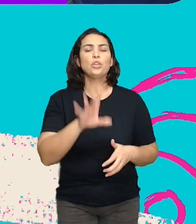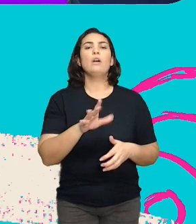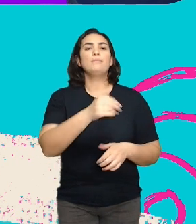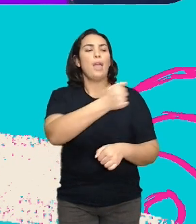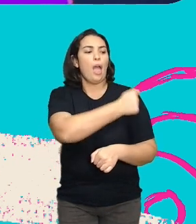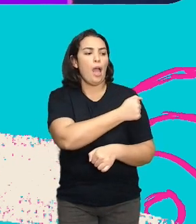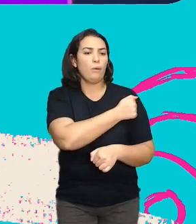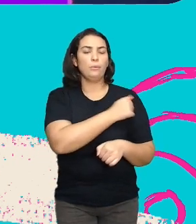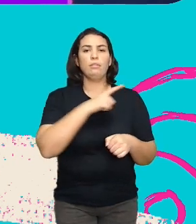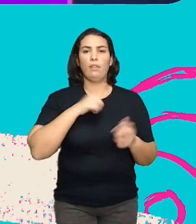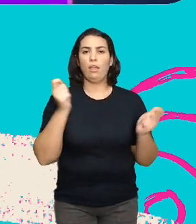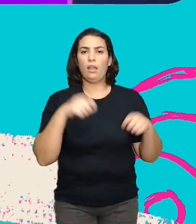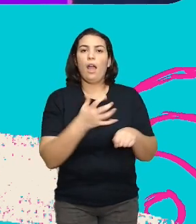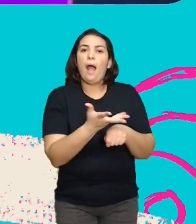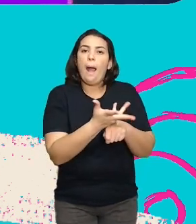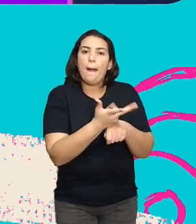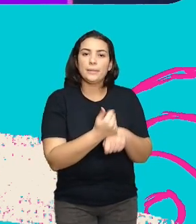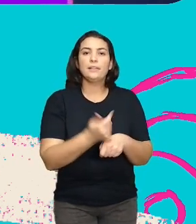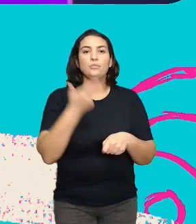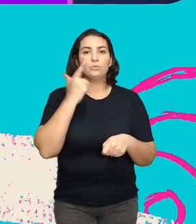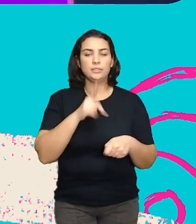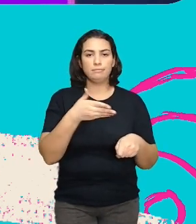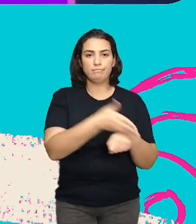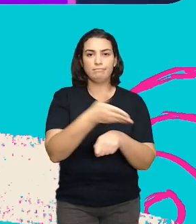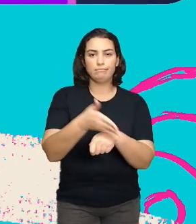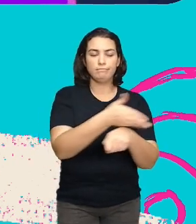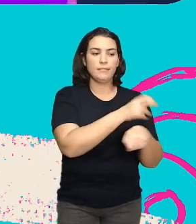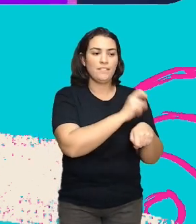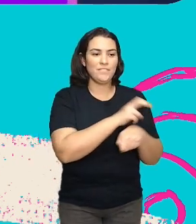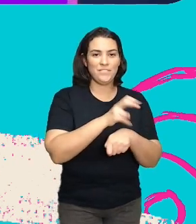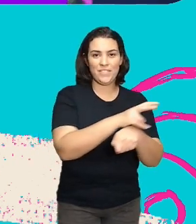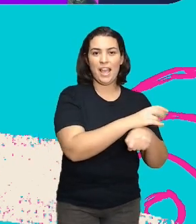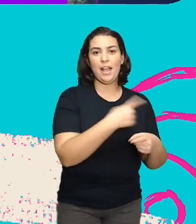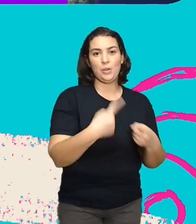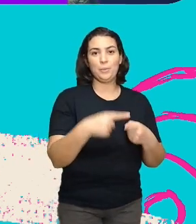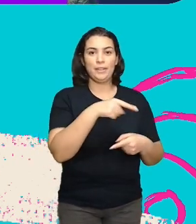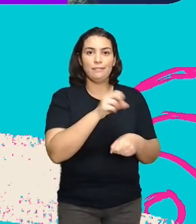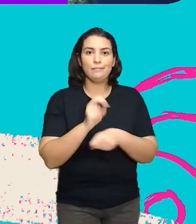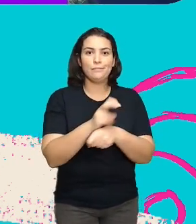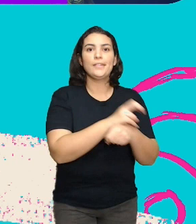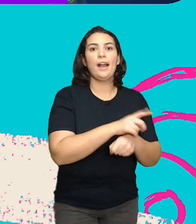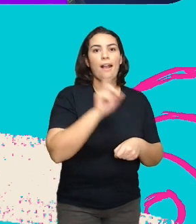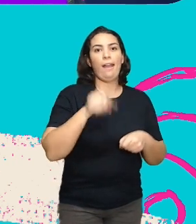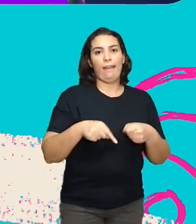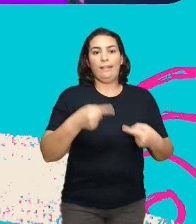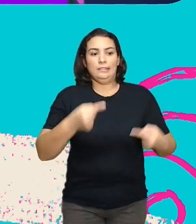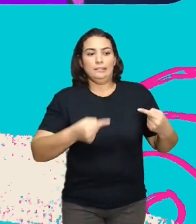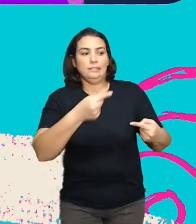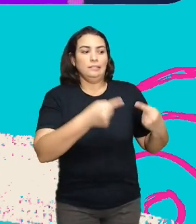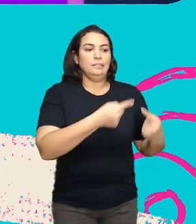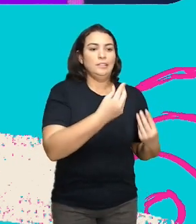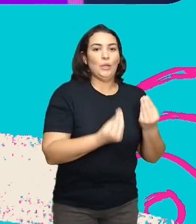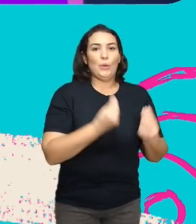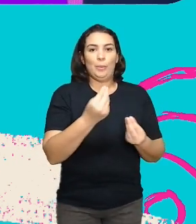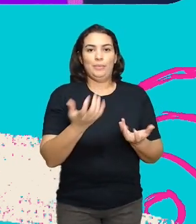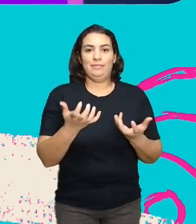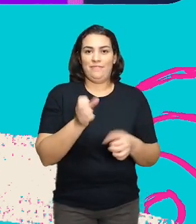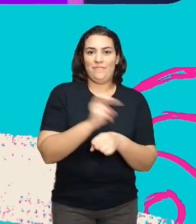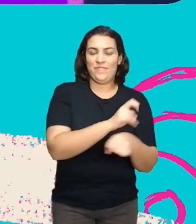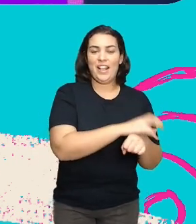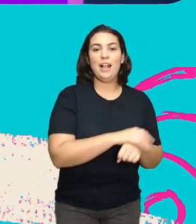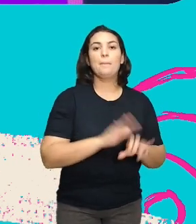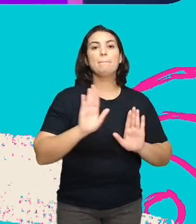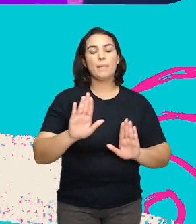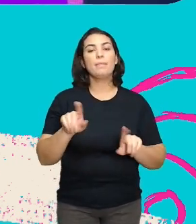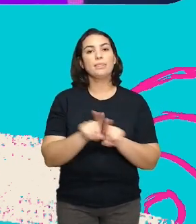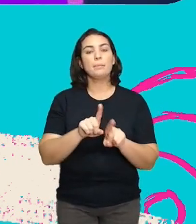o acesso dessas vagas tão disputadas nessa rota da tecnologia, né? Mas ter estudantes preparados